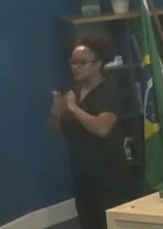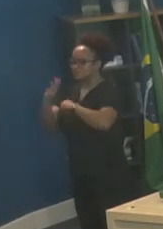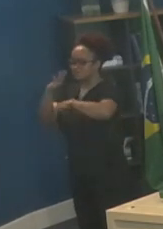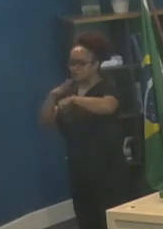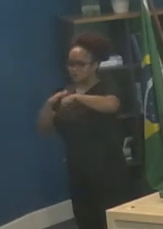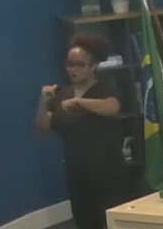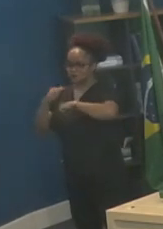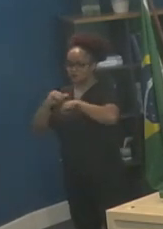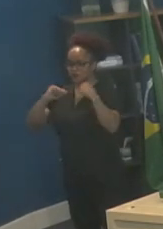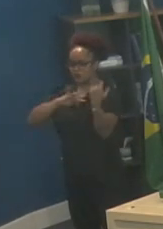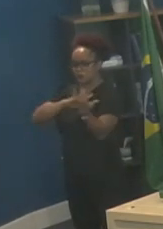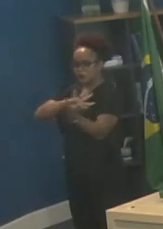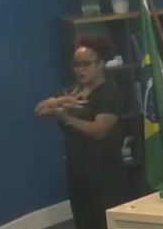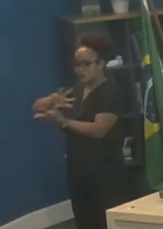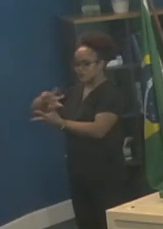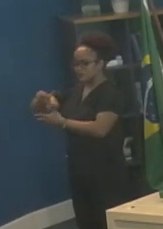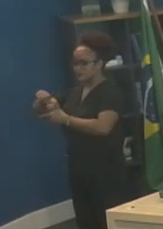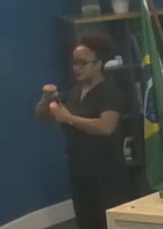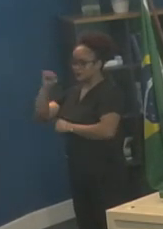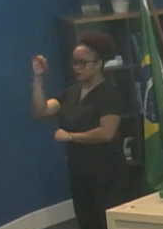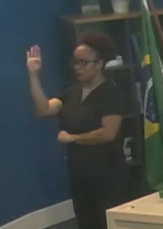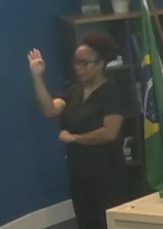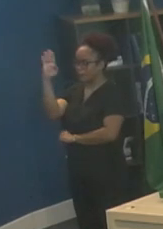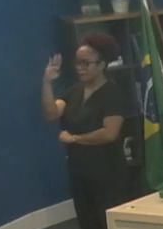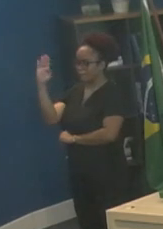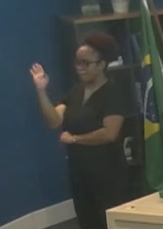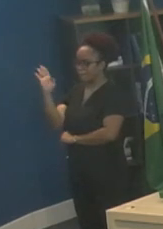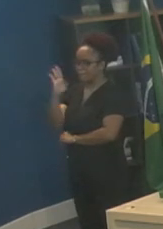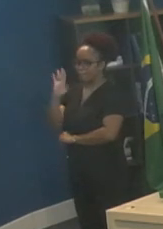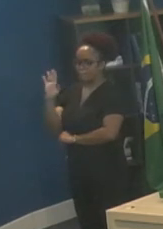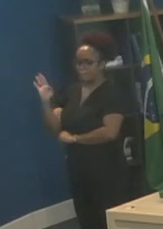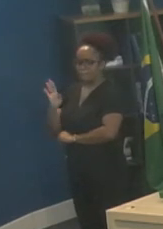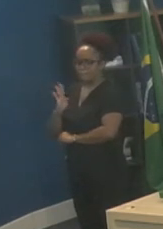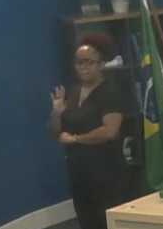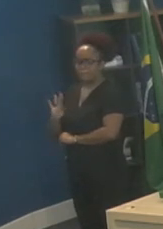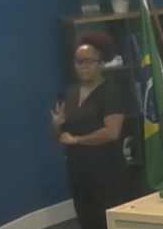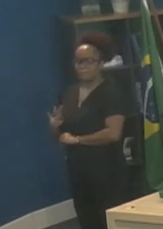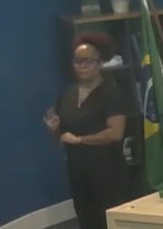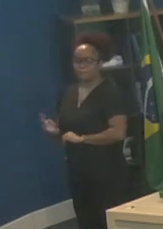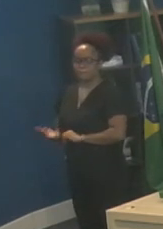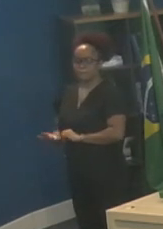mãe gentil, pátria amada,